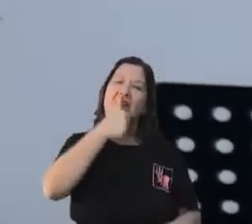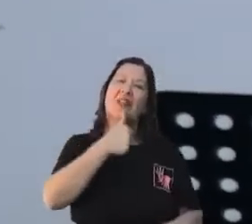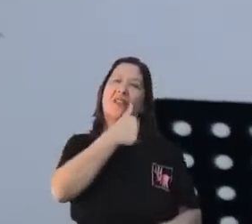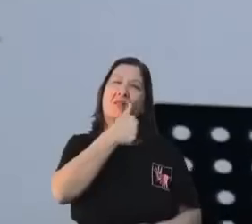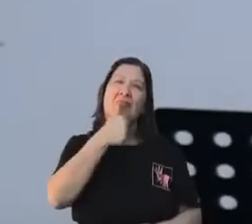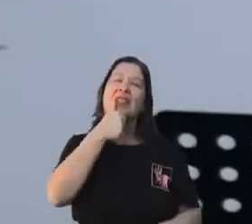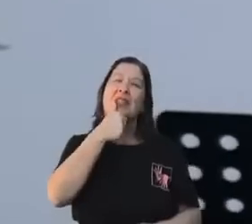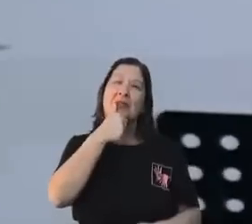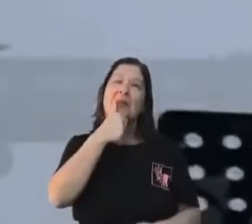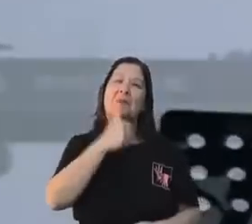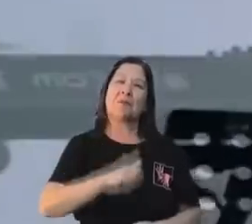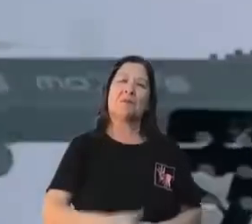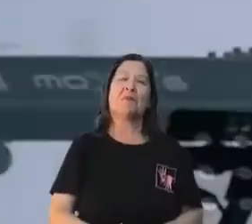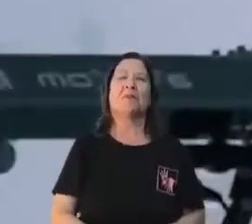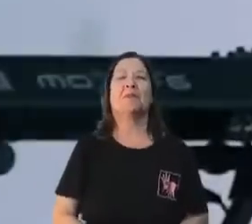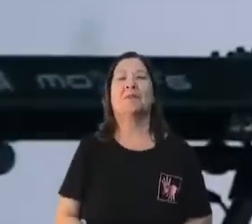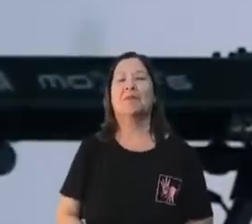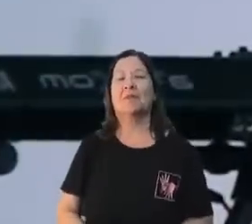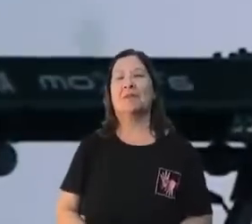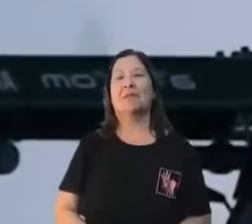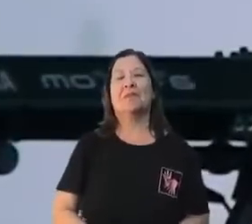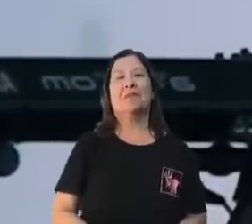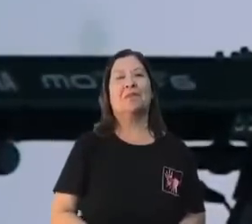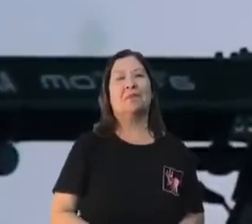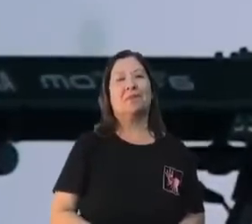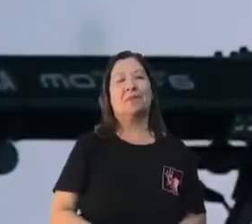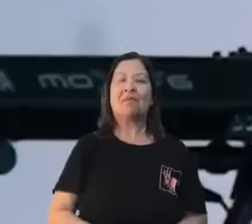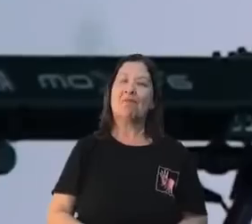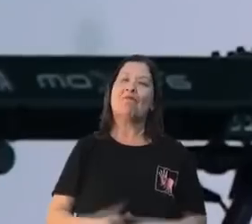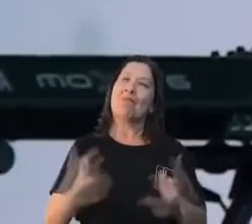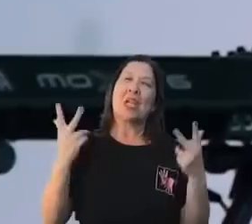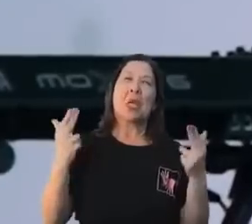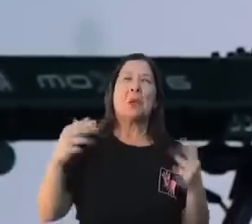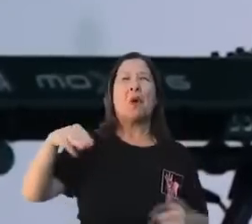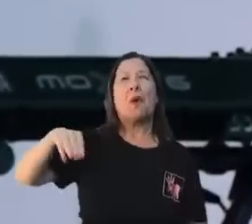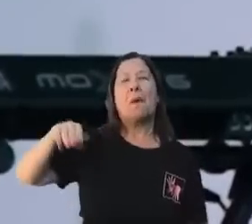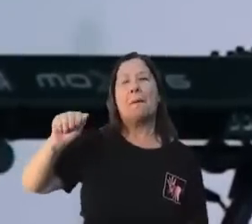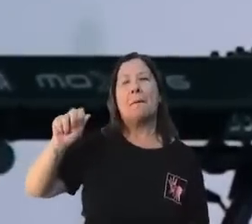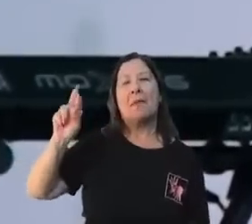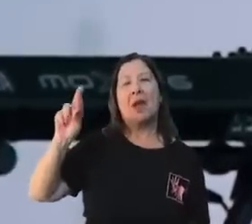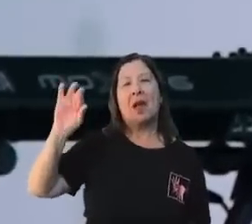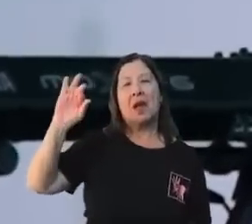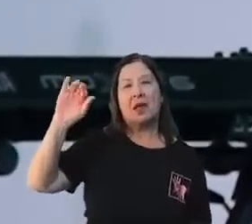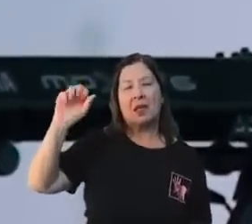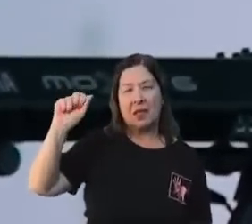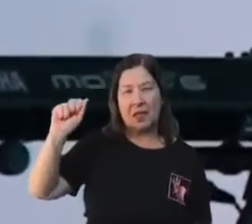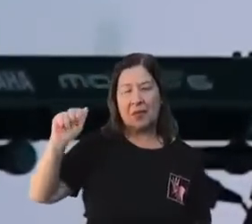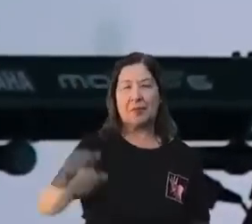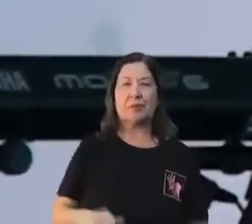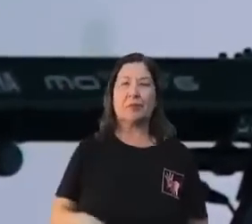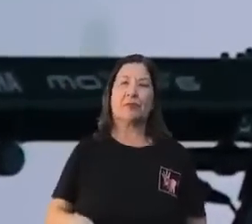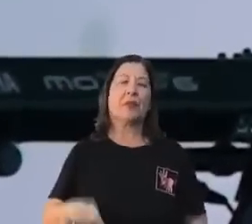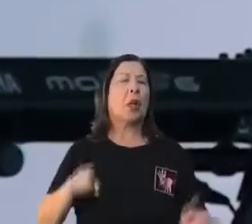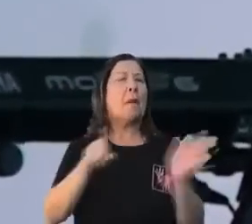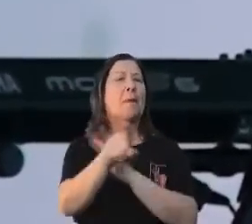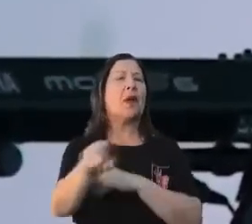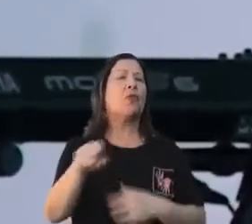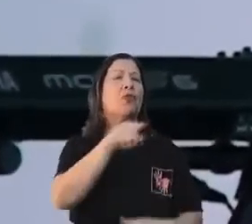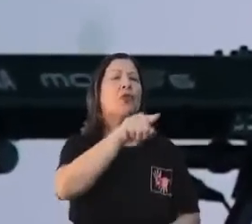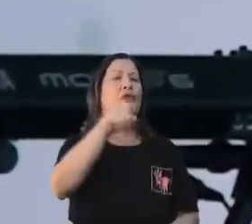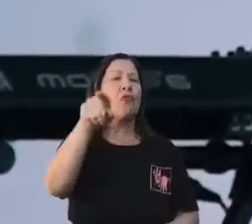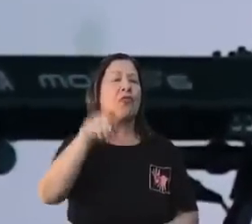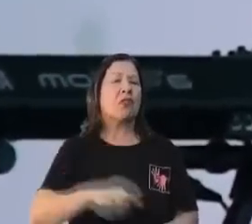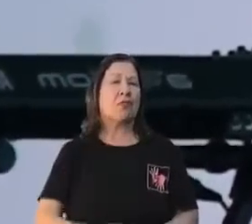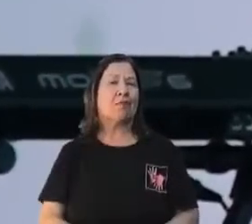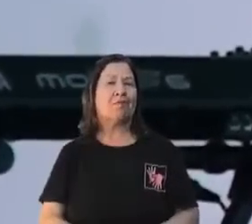sacrificial. Maria fez uma oferta sacrificial. E você? O que é que você